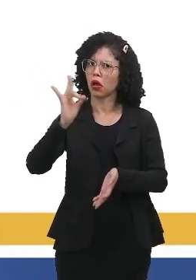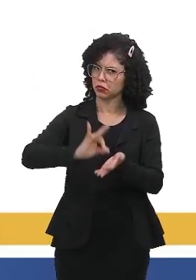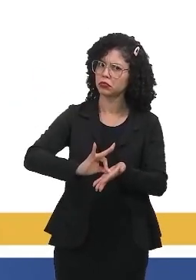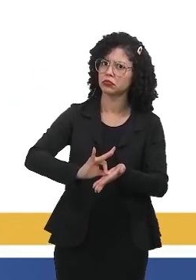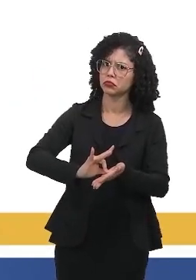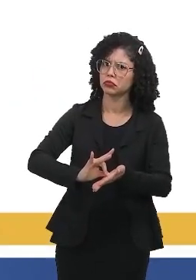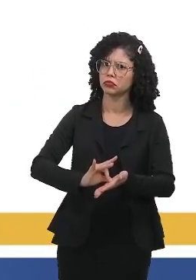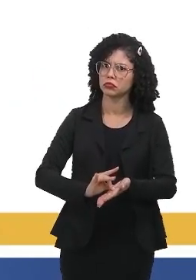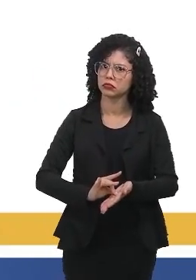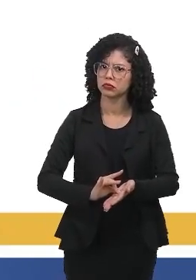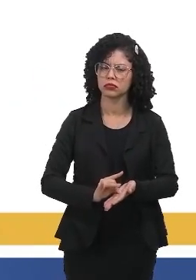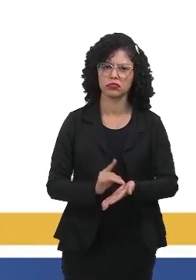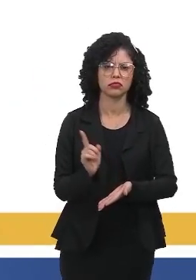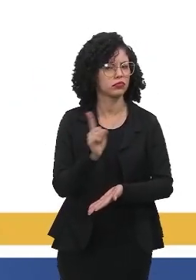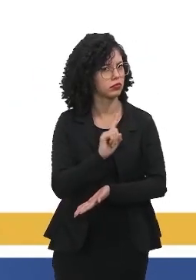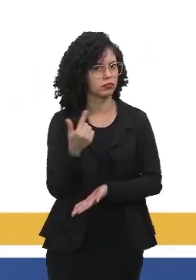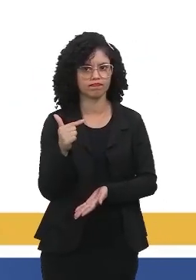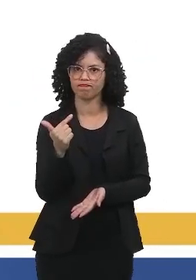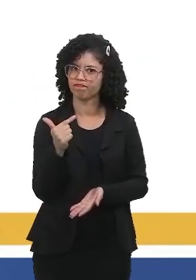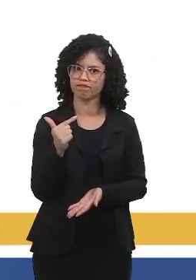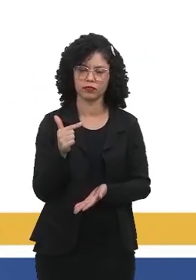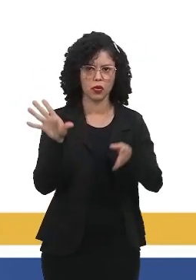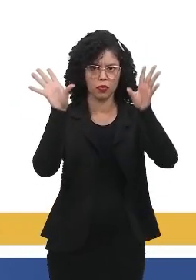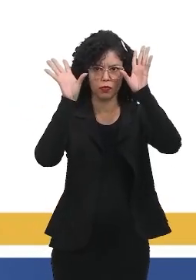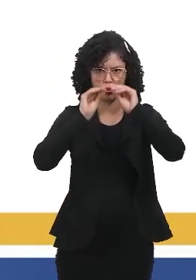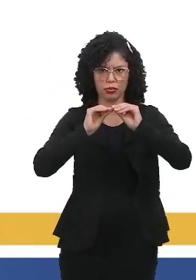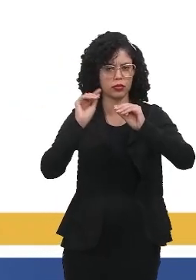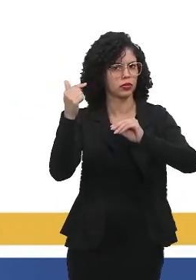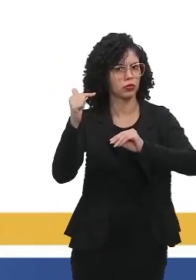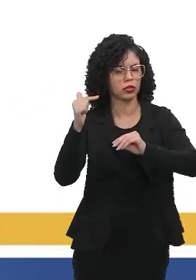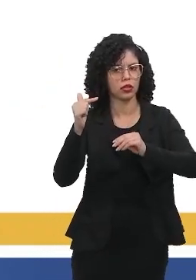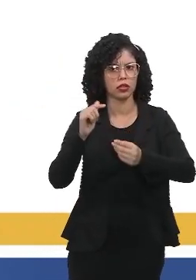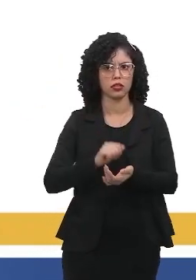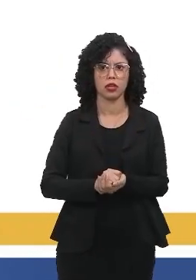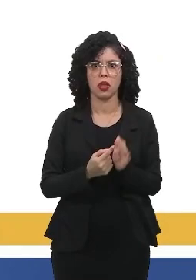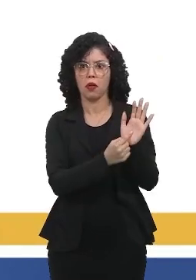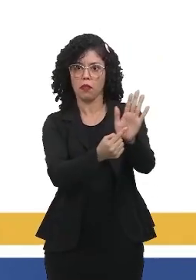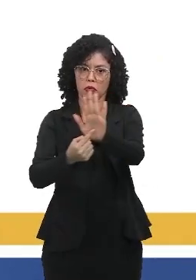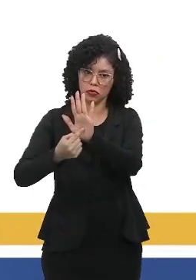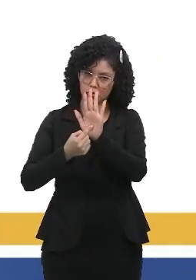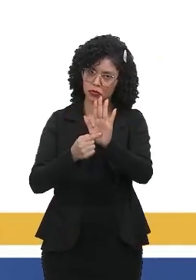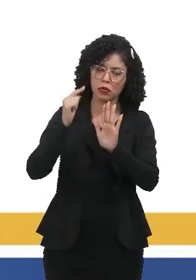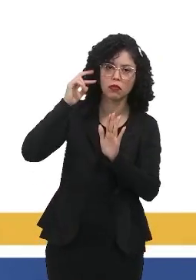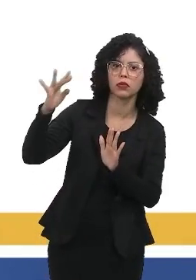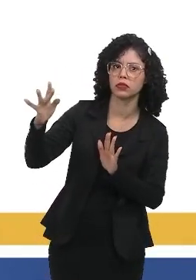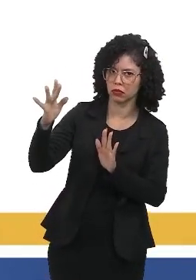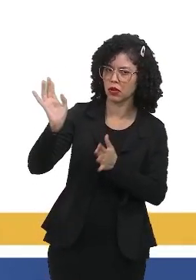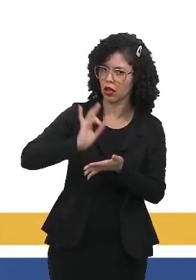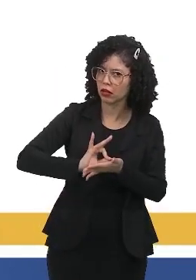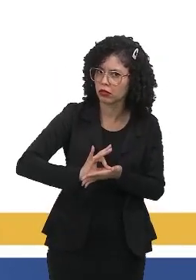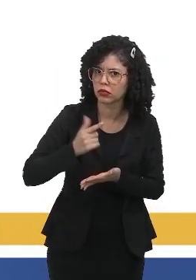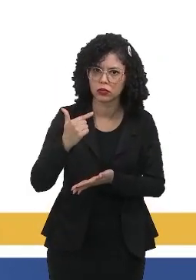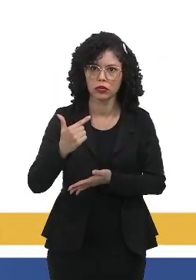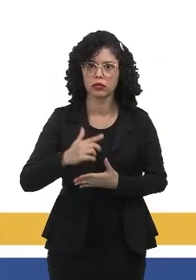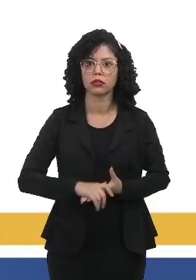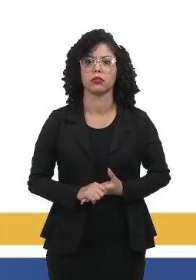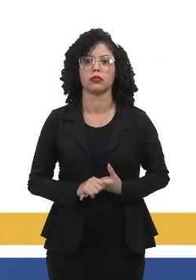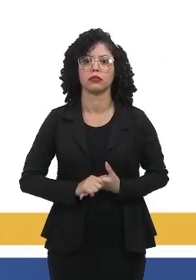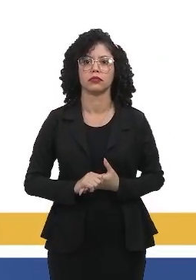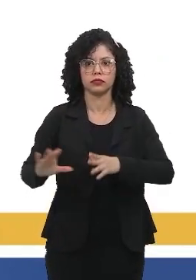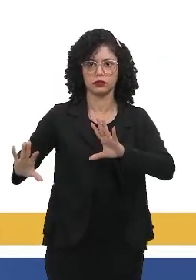realidade não há Pessoal esse apagamento de limites nem essa exposição de limites ficção e realidade letra